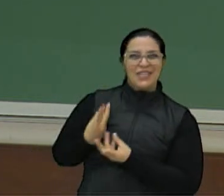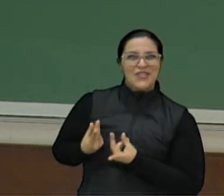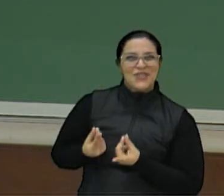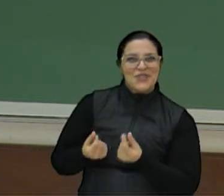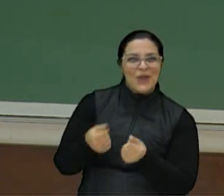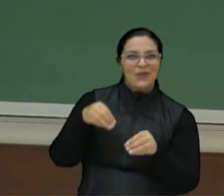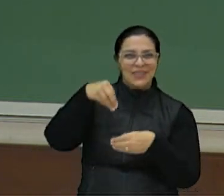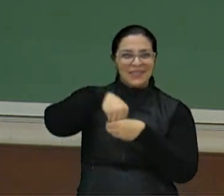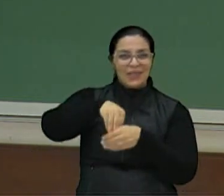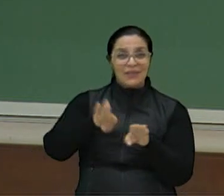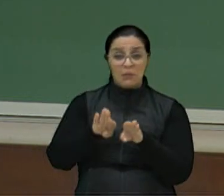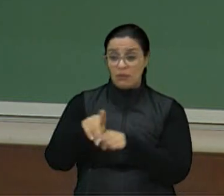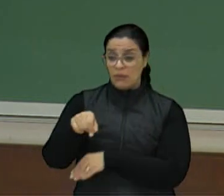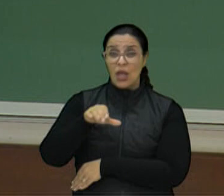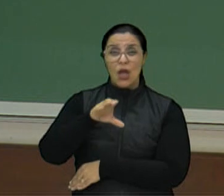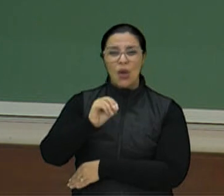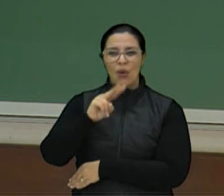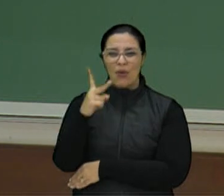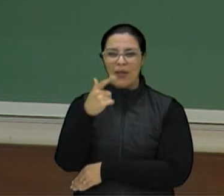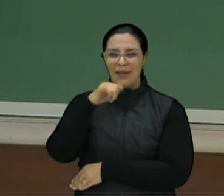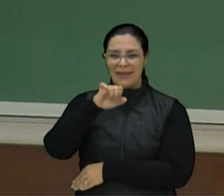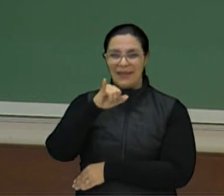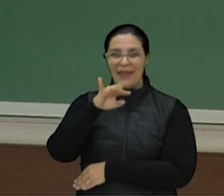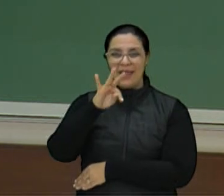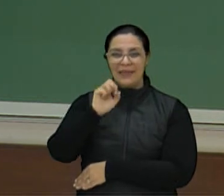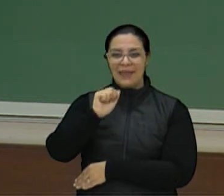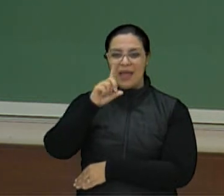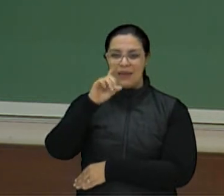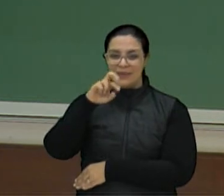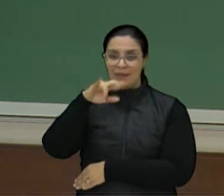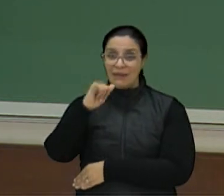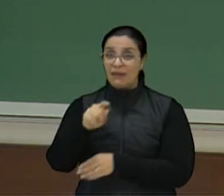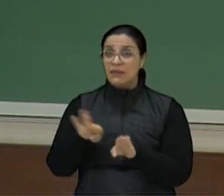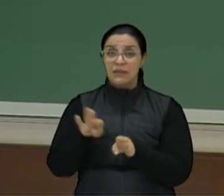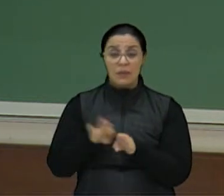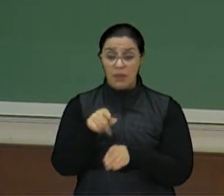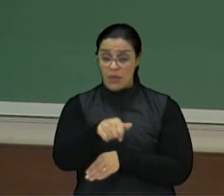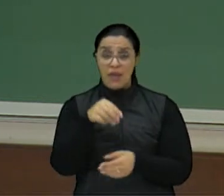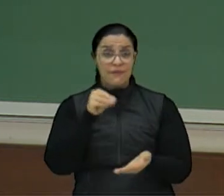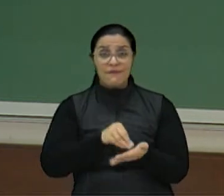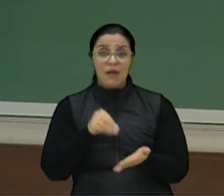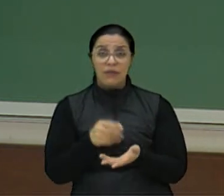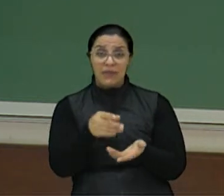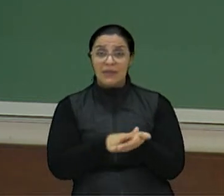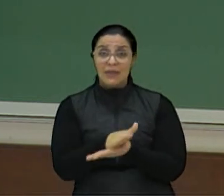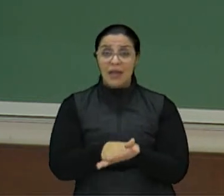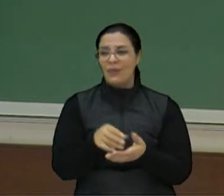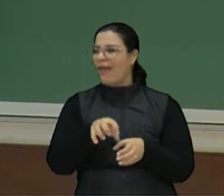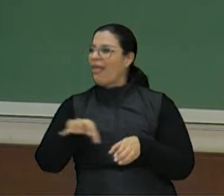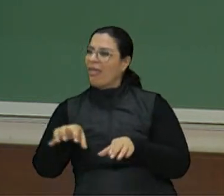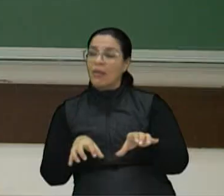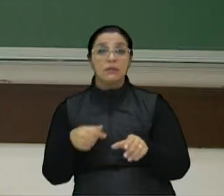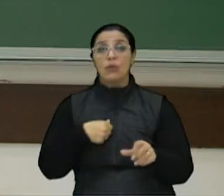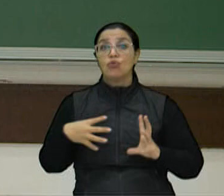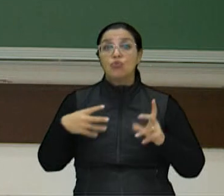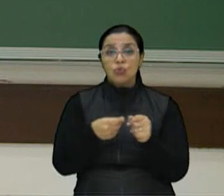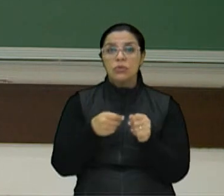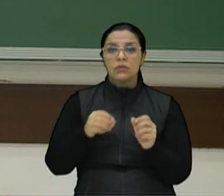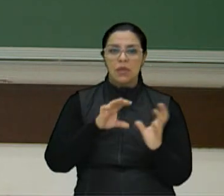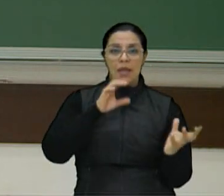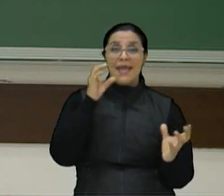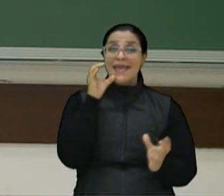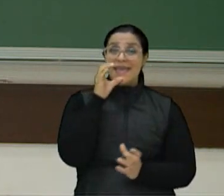outra. Não podemos entender que essas coisas estão separadas. Aquecimento global vai afetar